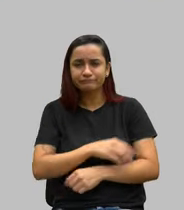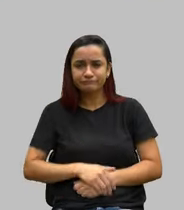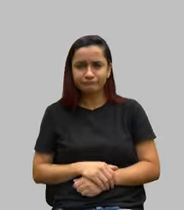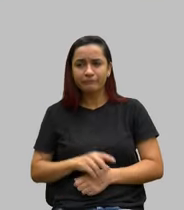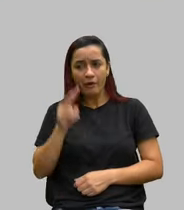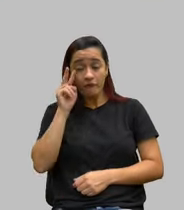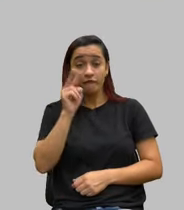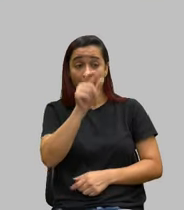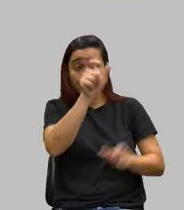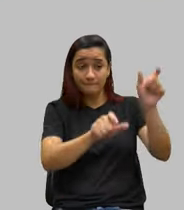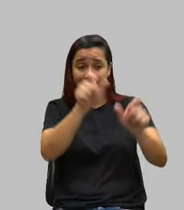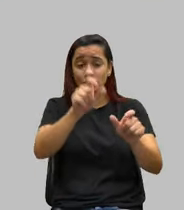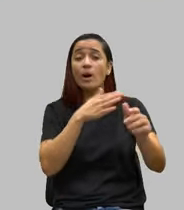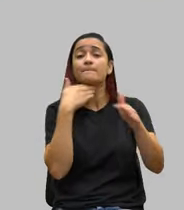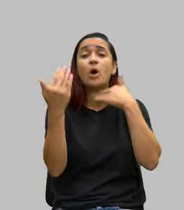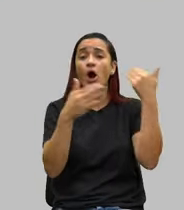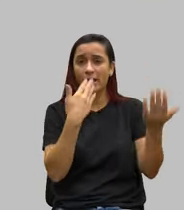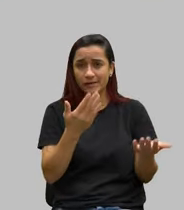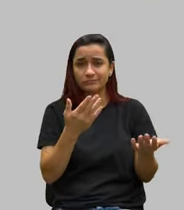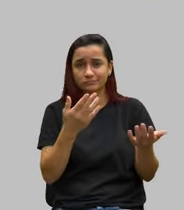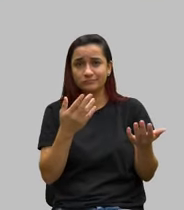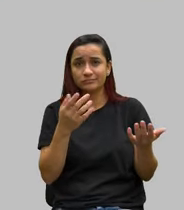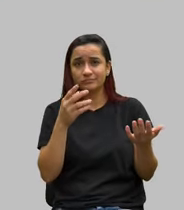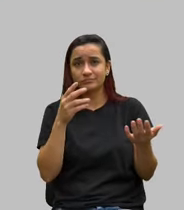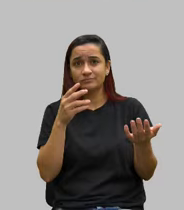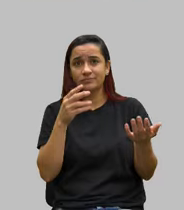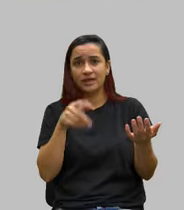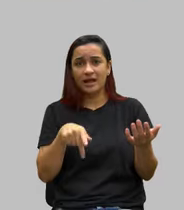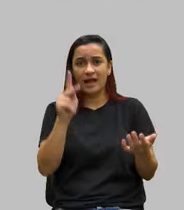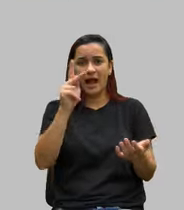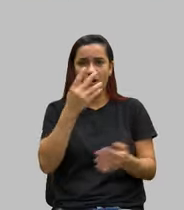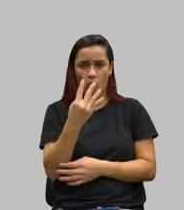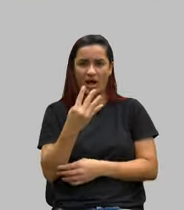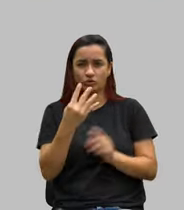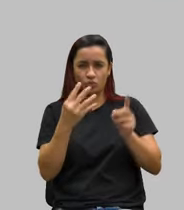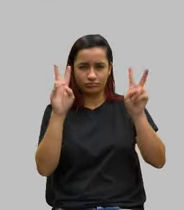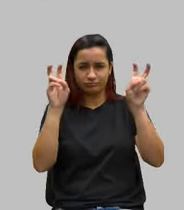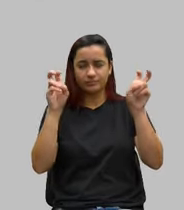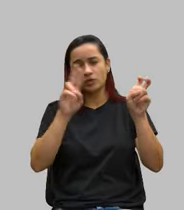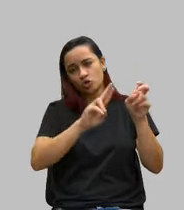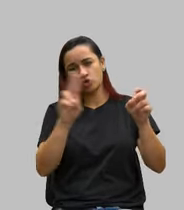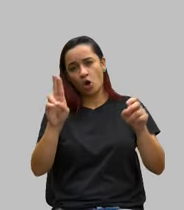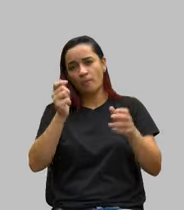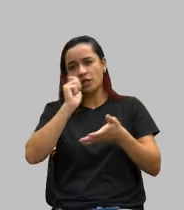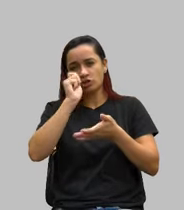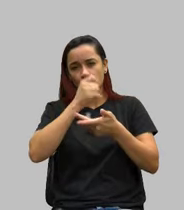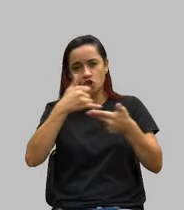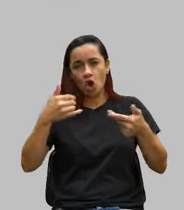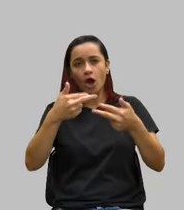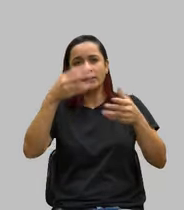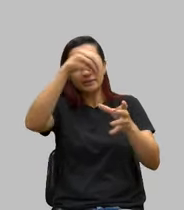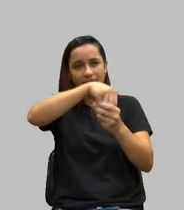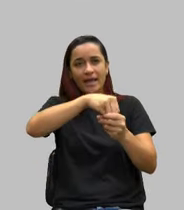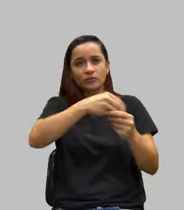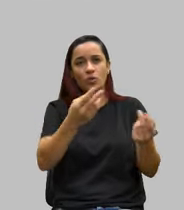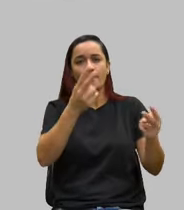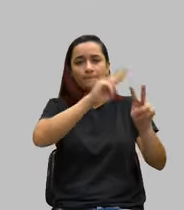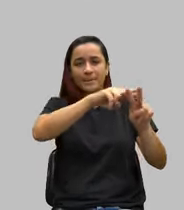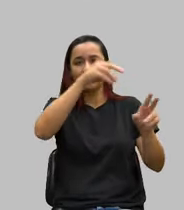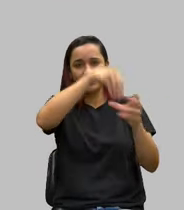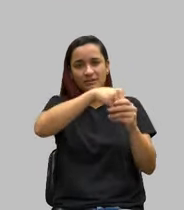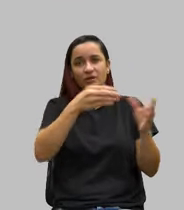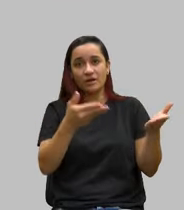morrendo com a K4 não é isso K4 que é a droga que tá adentrando os presídios aqui em Minas Gerais que o cara vira um